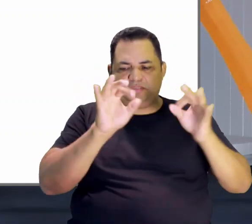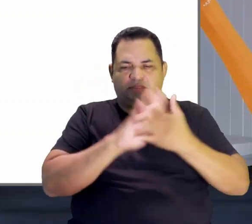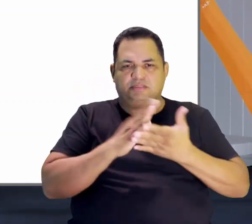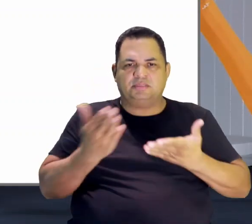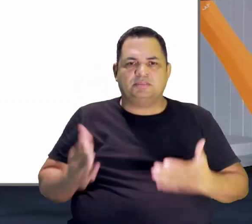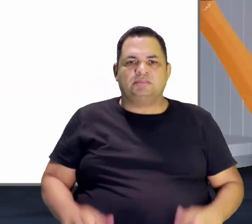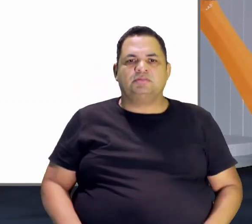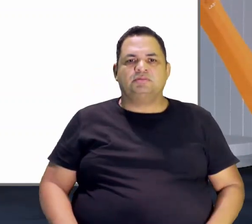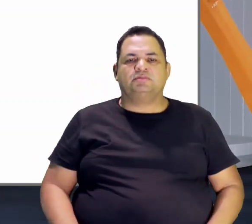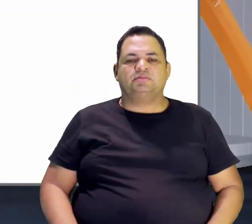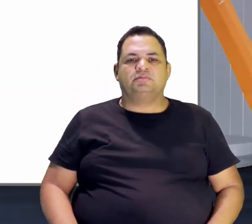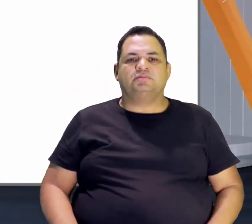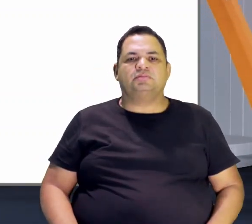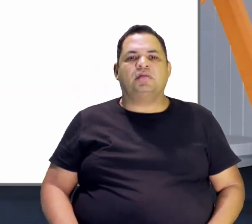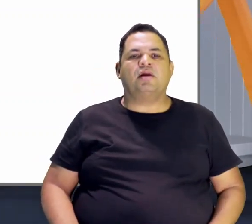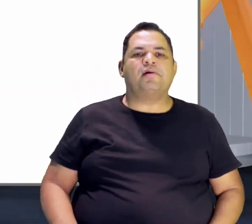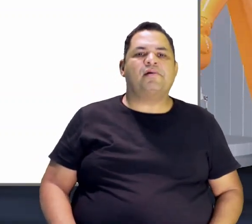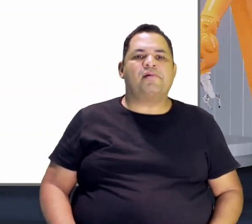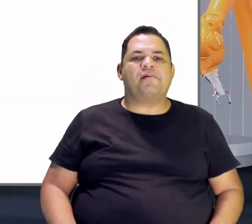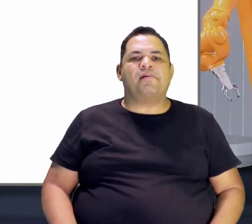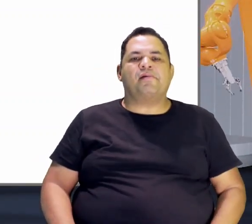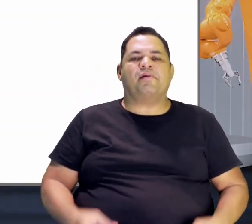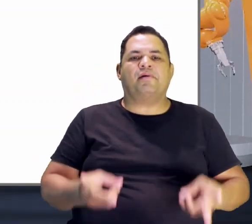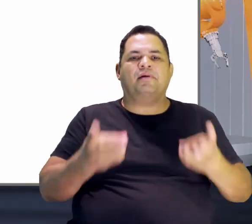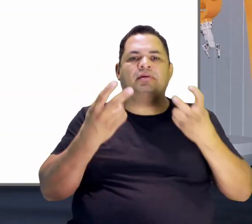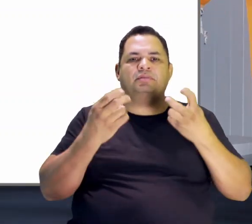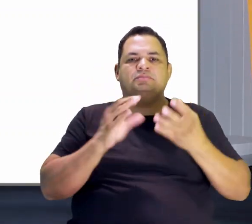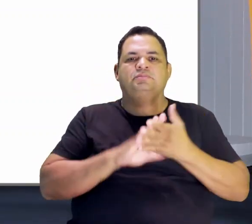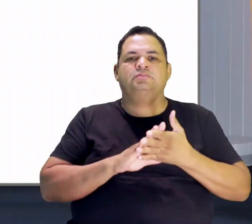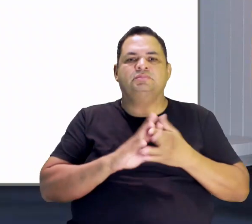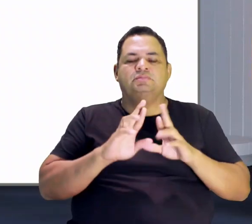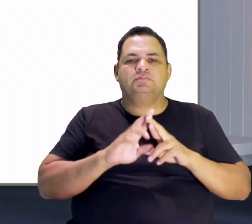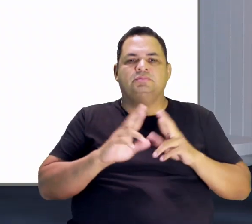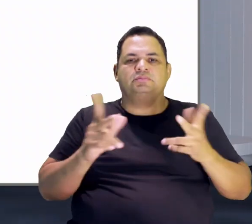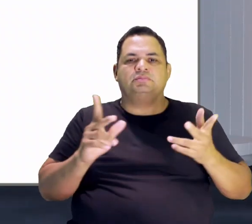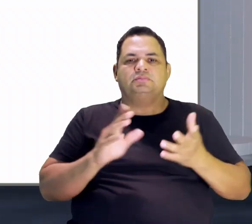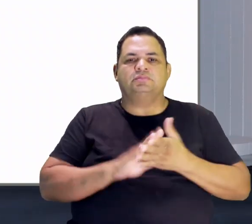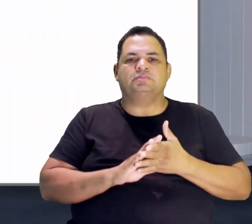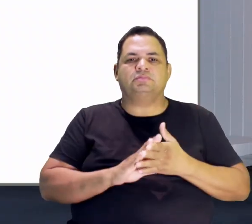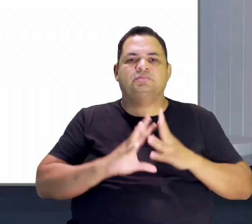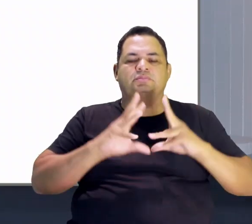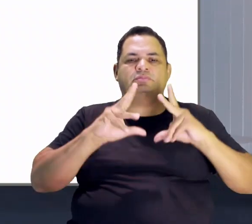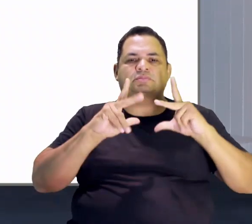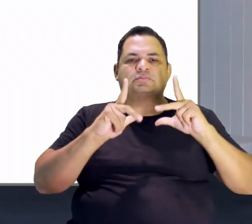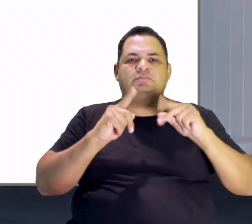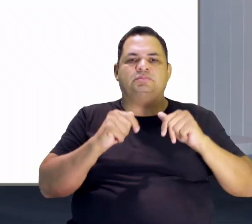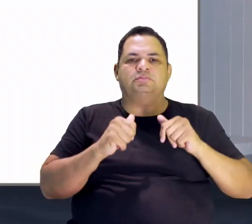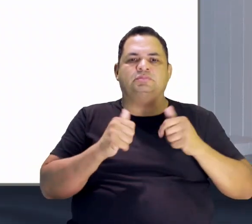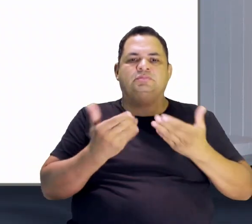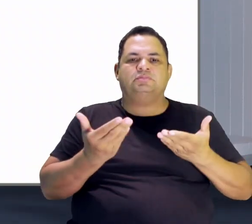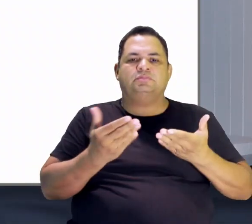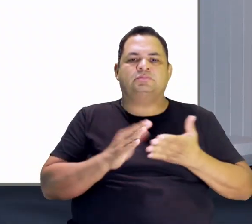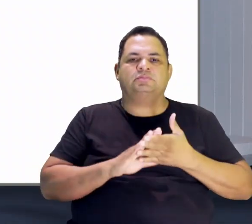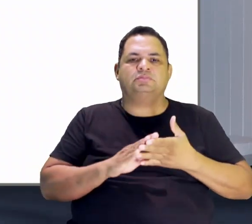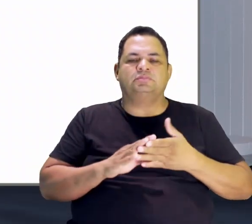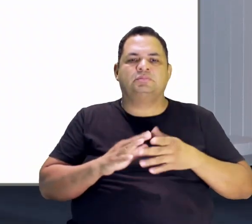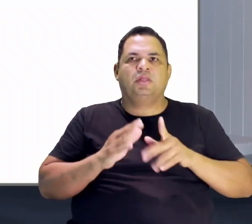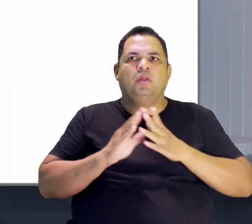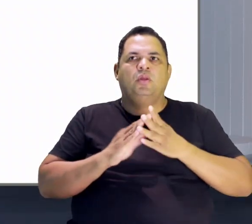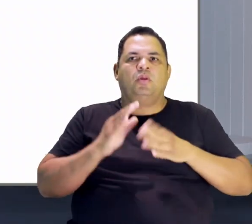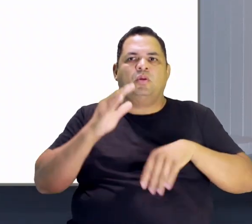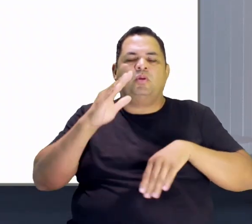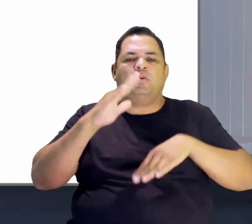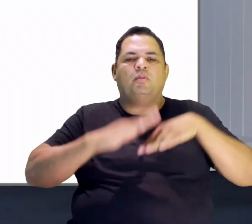trechos de velocidade e ele percebeu. Essa é a grande diferença entre todos os cientistas, digamos